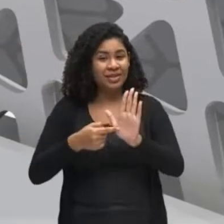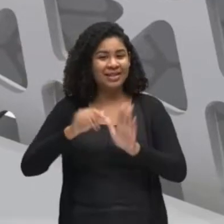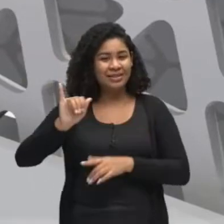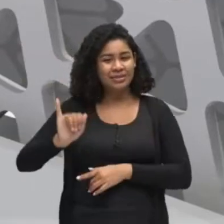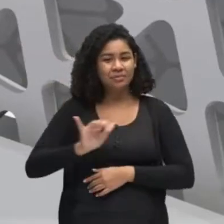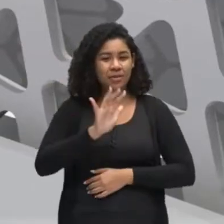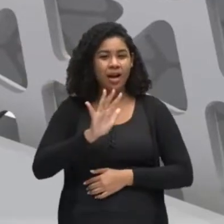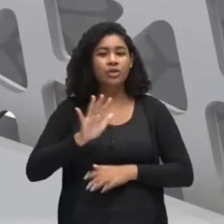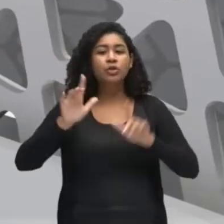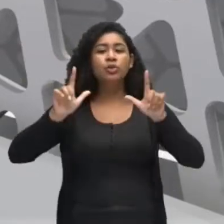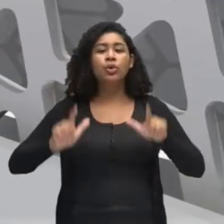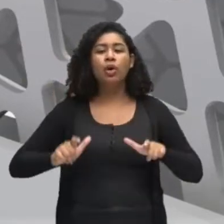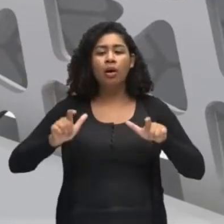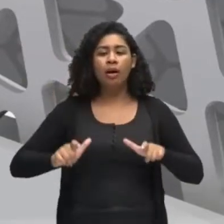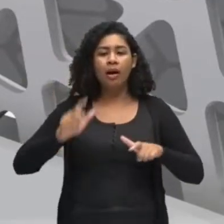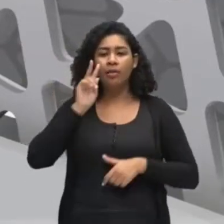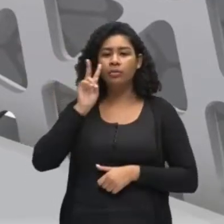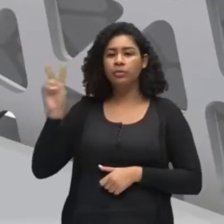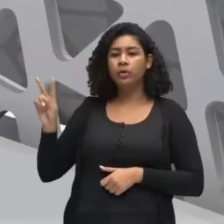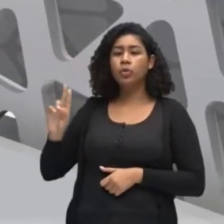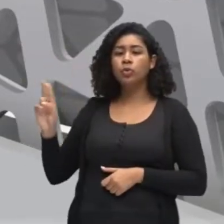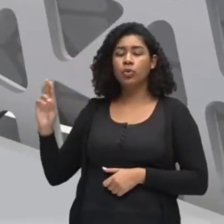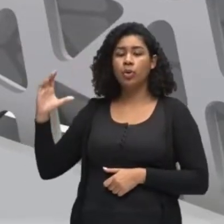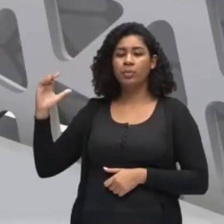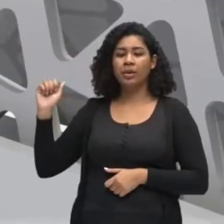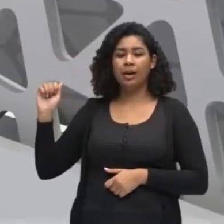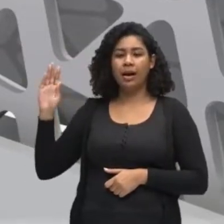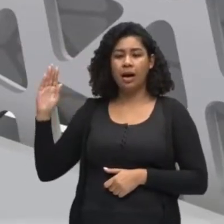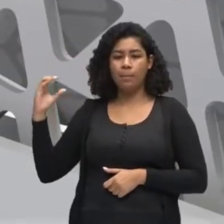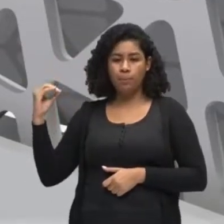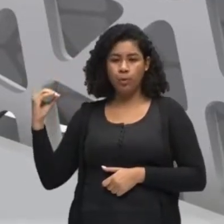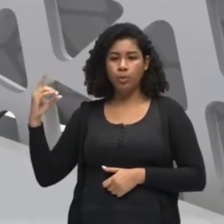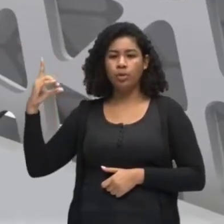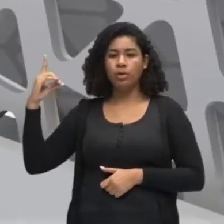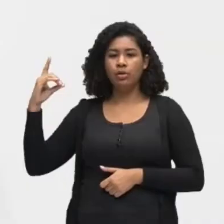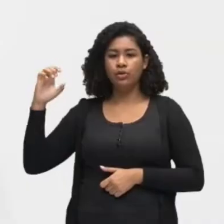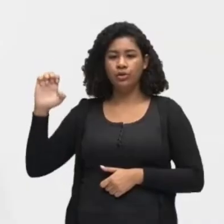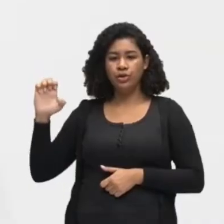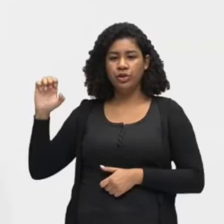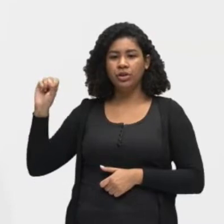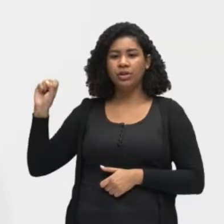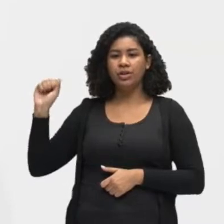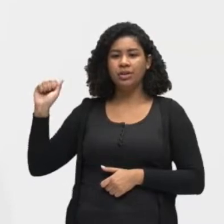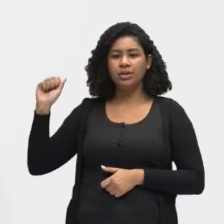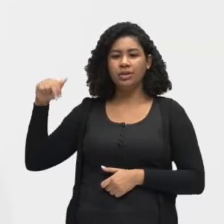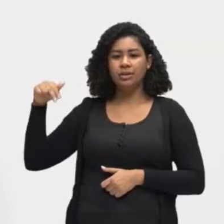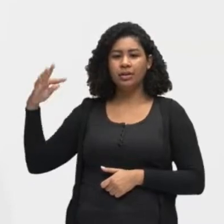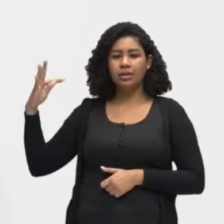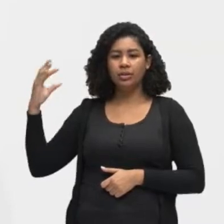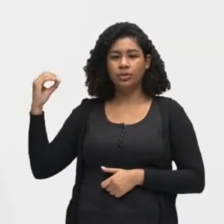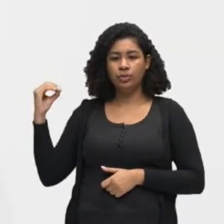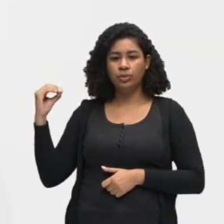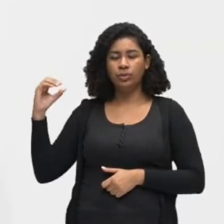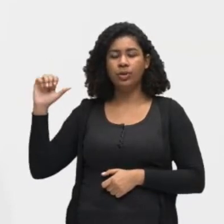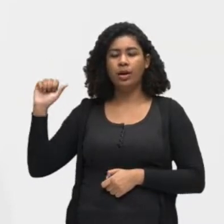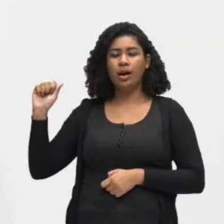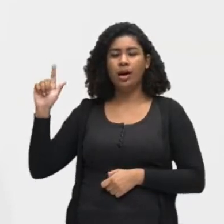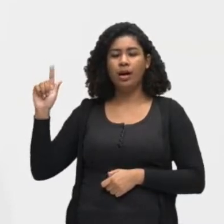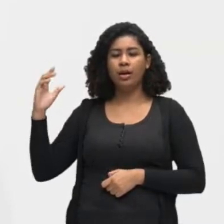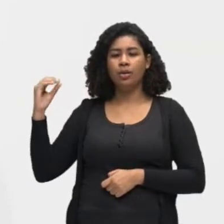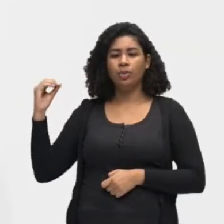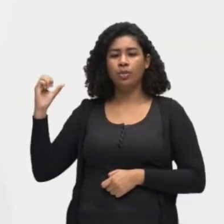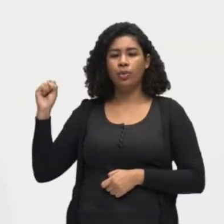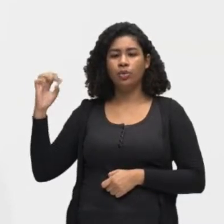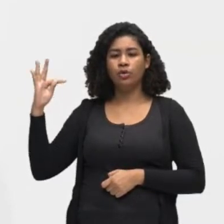que é chamado hoje de Cabo de Santo Agostinho. Esse local é em Pernambuco e foi justamente o local onde Vicente